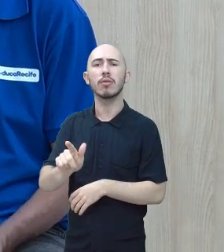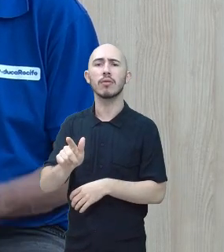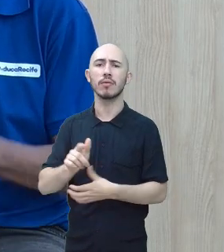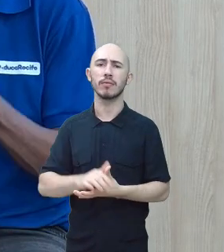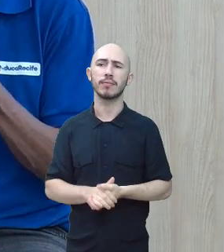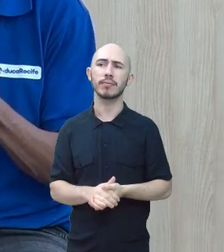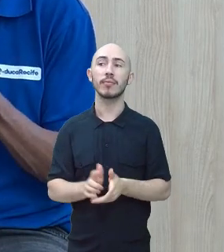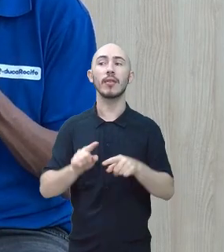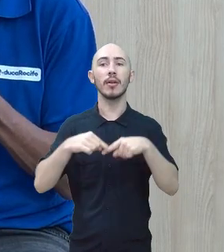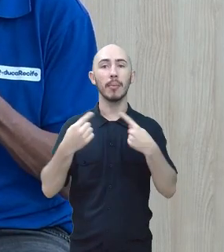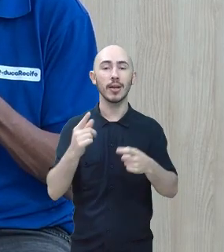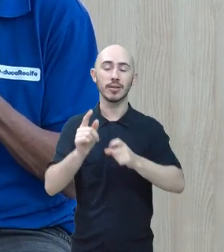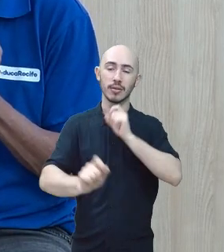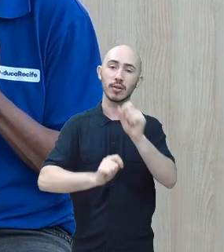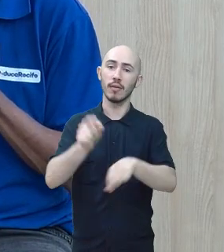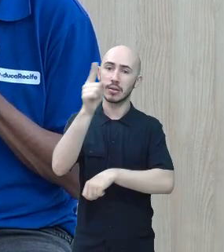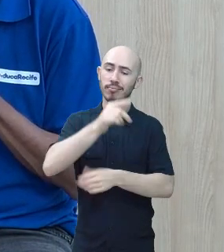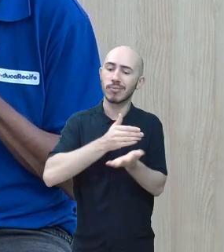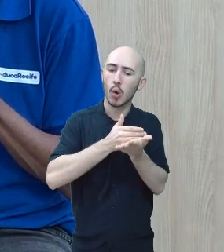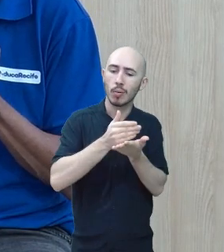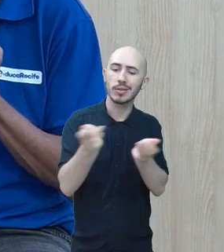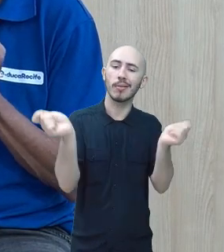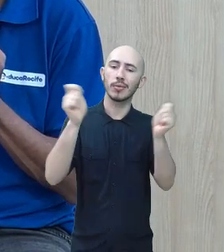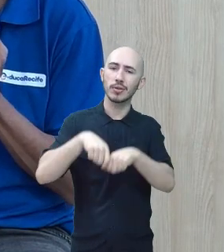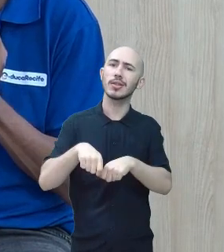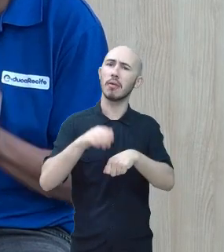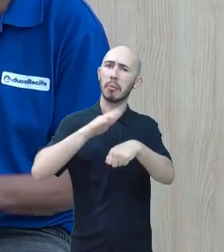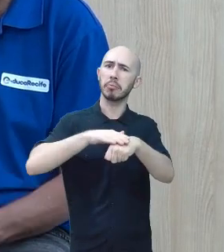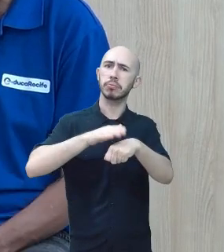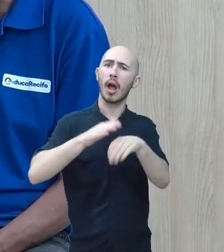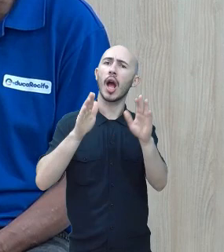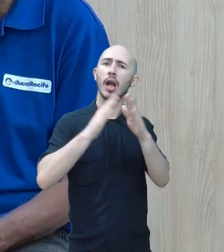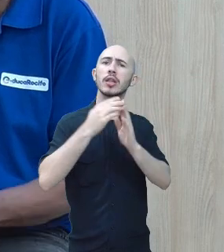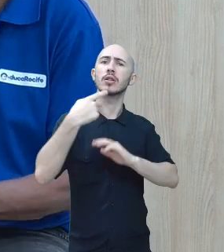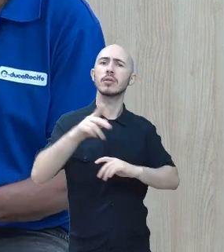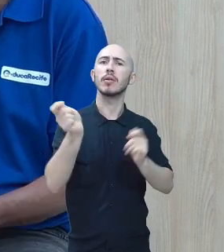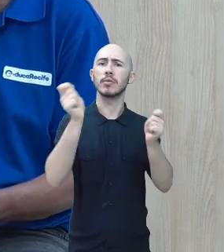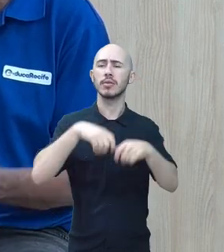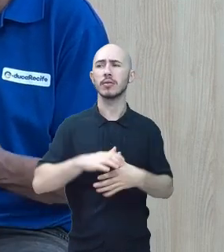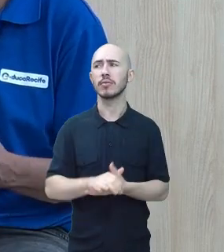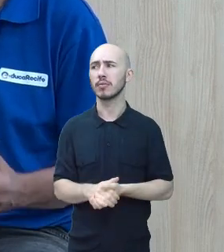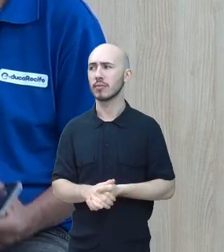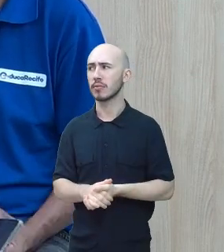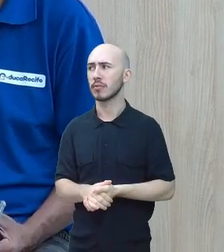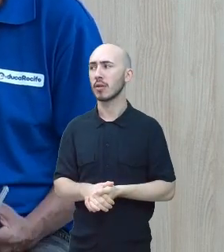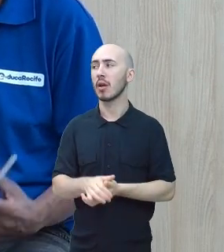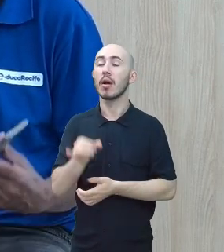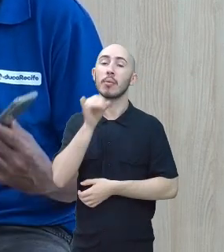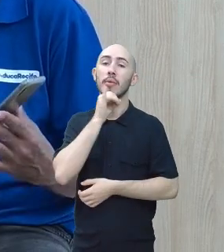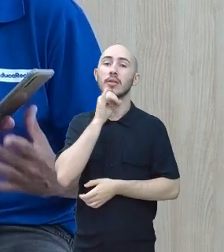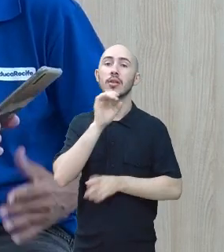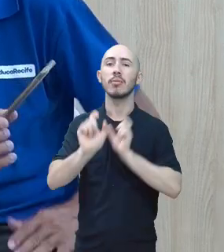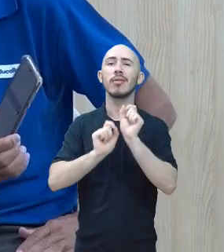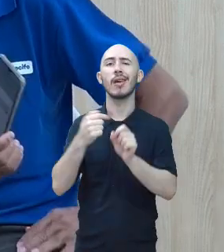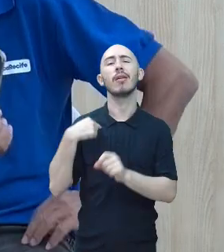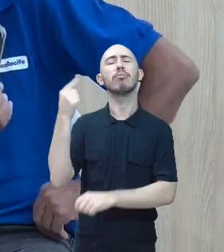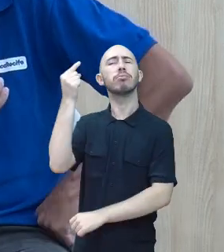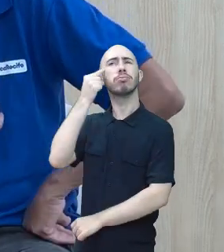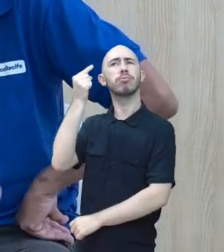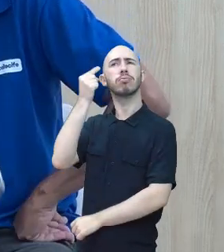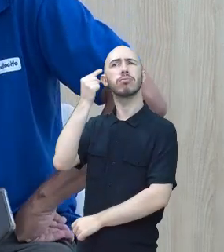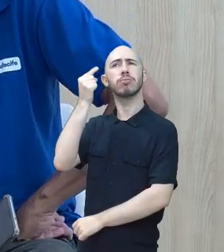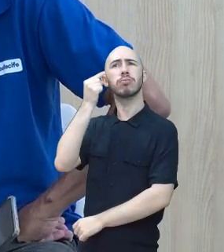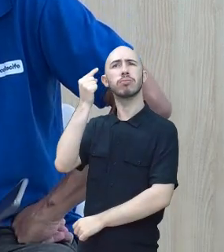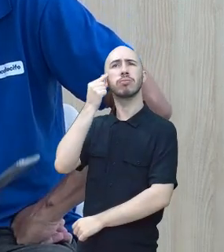utilizar. Mas você pode começar fazendo em casa. Tá? Por exemplo, Vanessa, você dando aula hoje, eu fiquei perguntando para mim aqui, ela falou